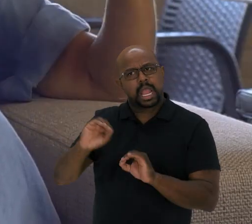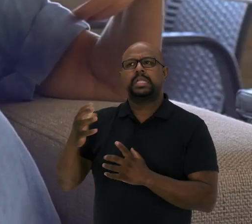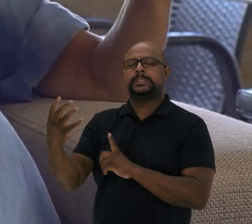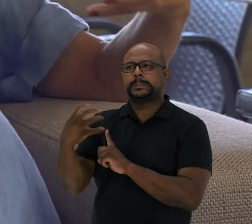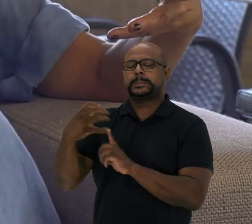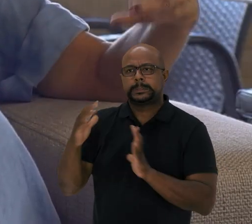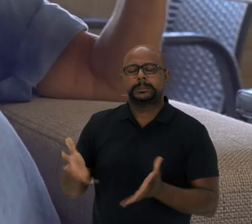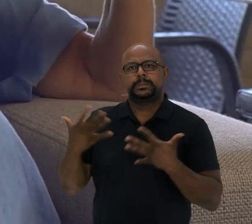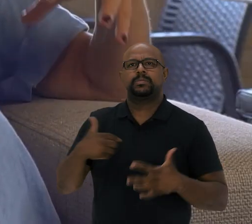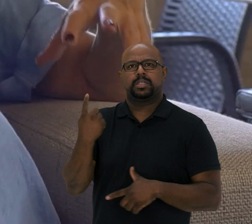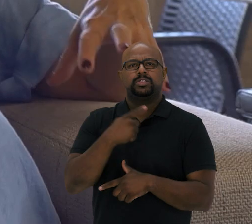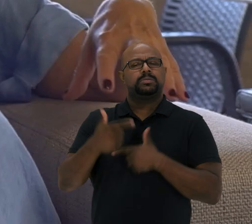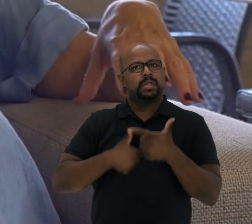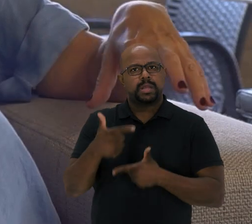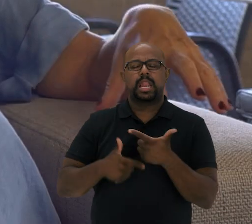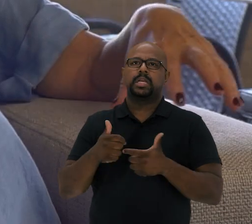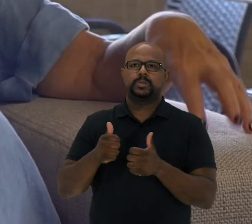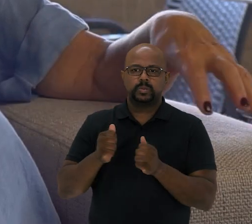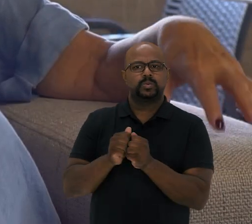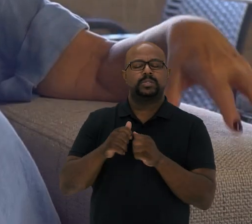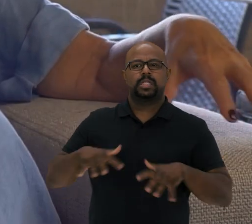nos incentivou muito a que a gente trabalhasse